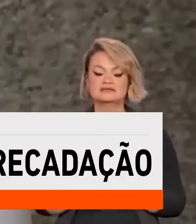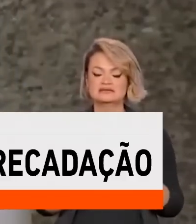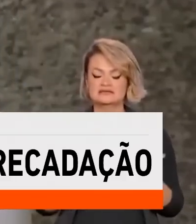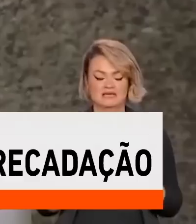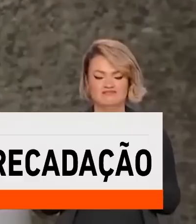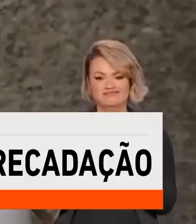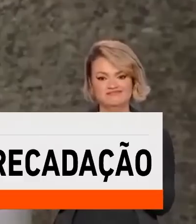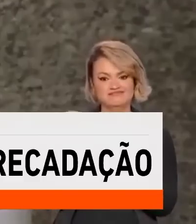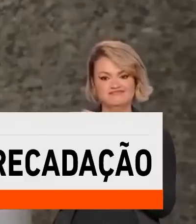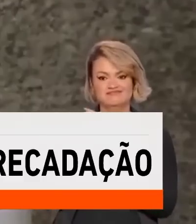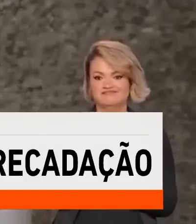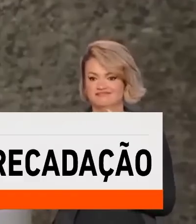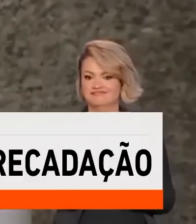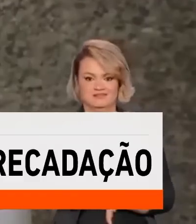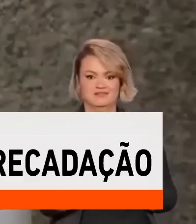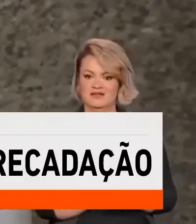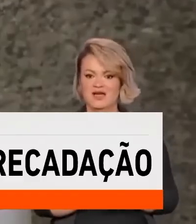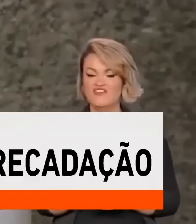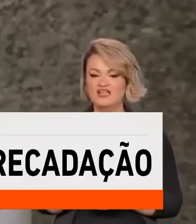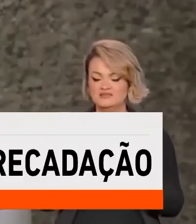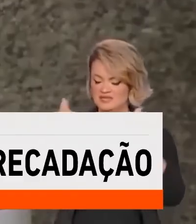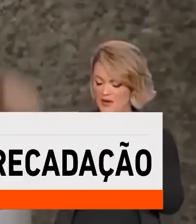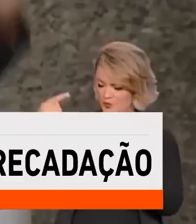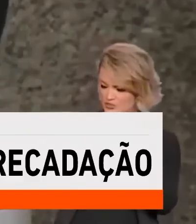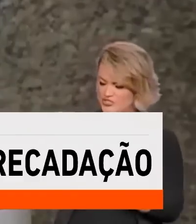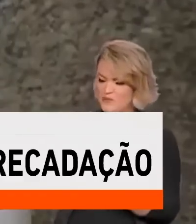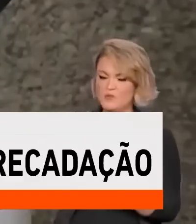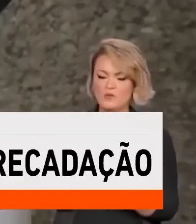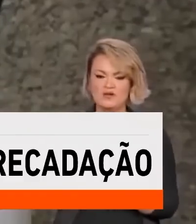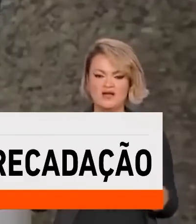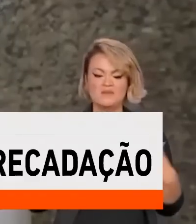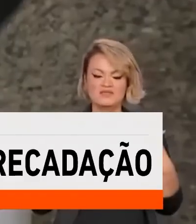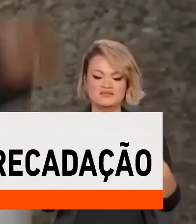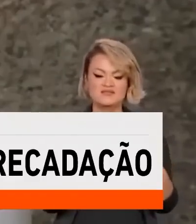É nascente há 80 anos. Quem se vê isso? Bom, deixa eu trazer agora, a gente já...